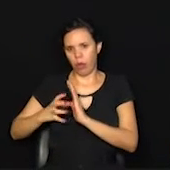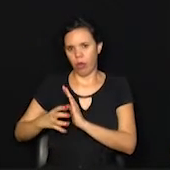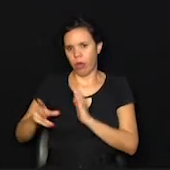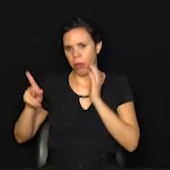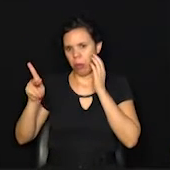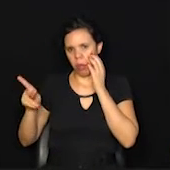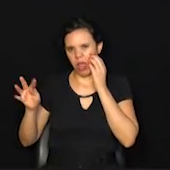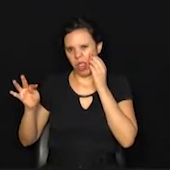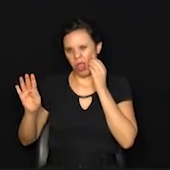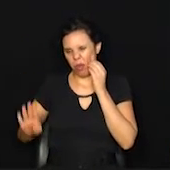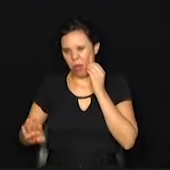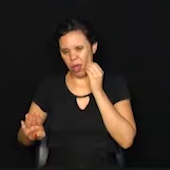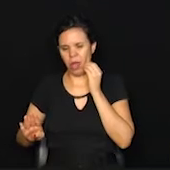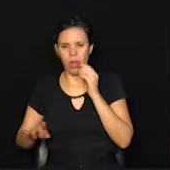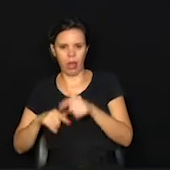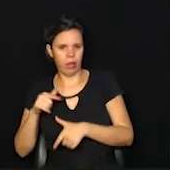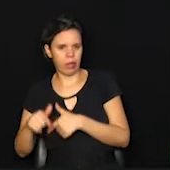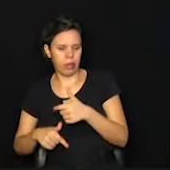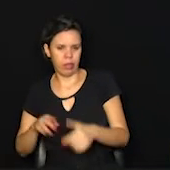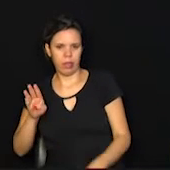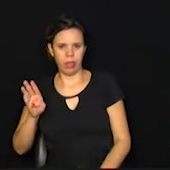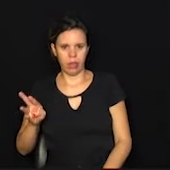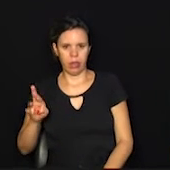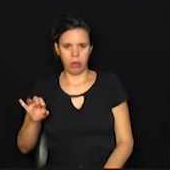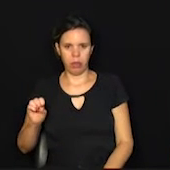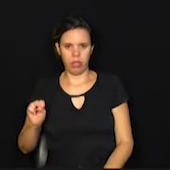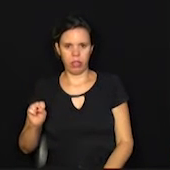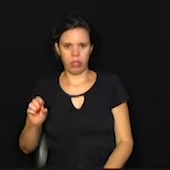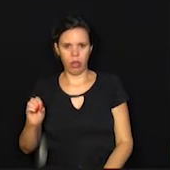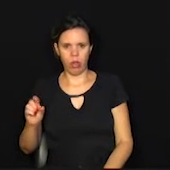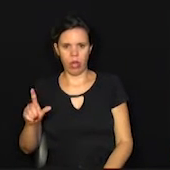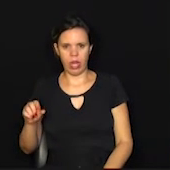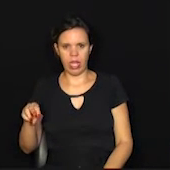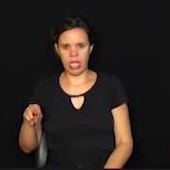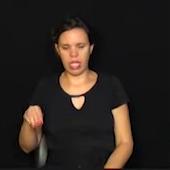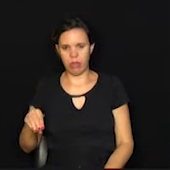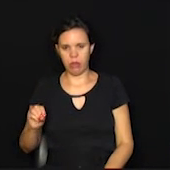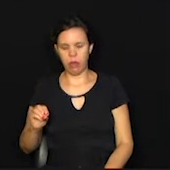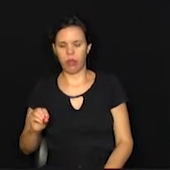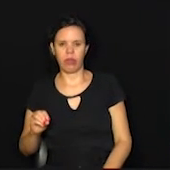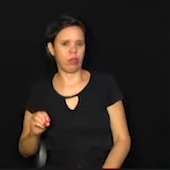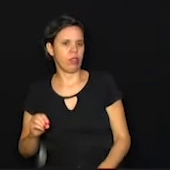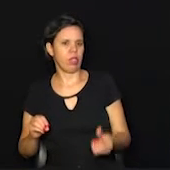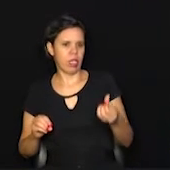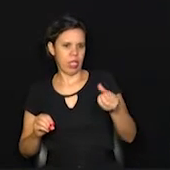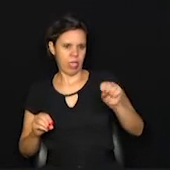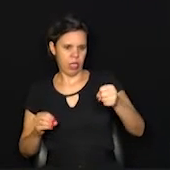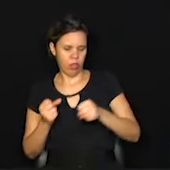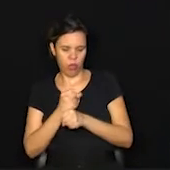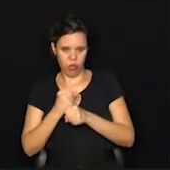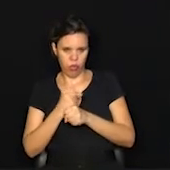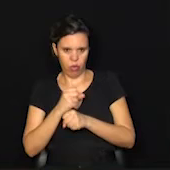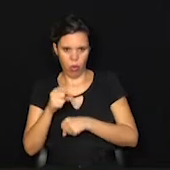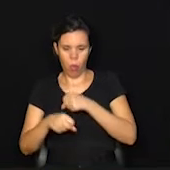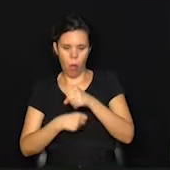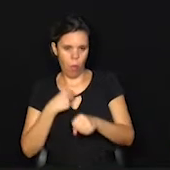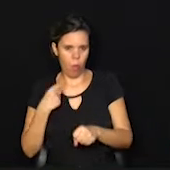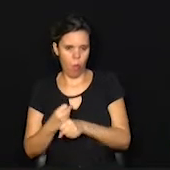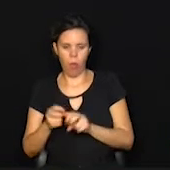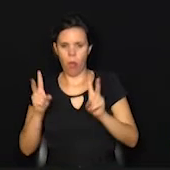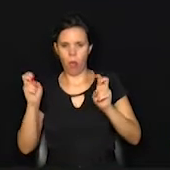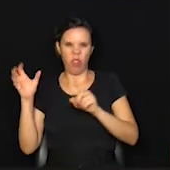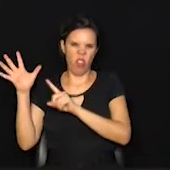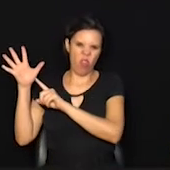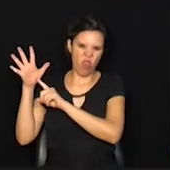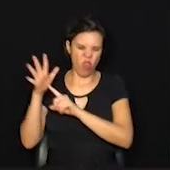o brizolismo com trabalhismo é bom 68 é um ano chave porque 68 é um ano que tem muita